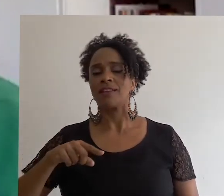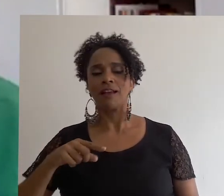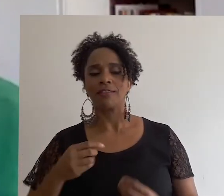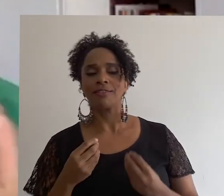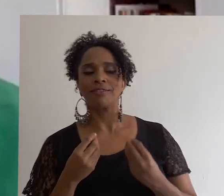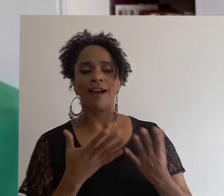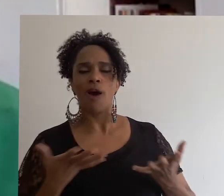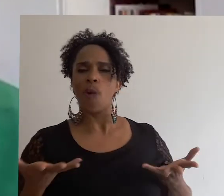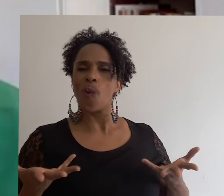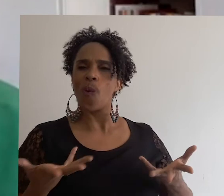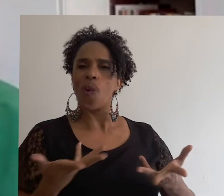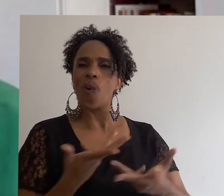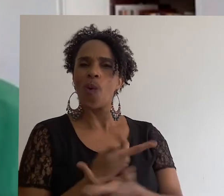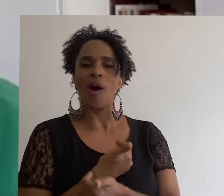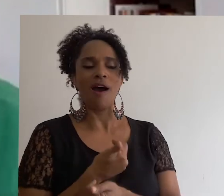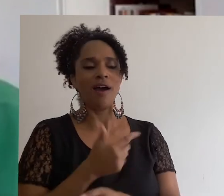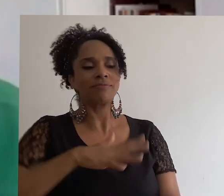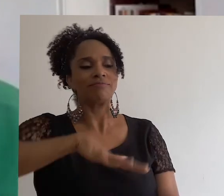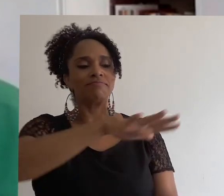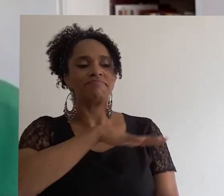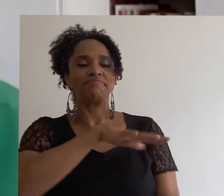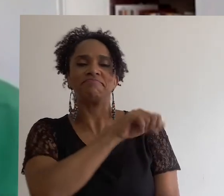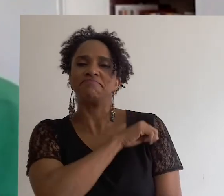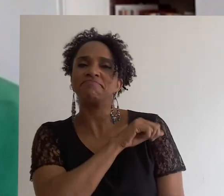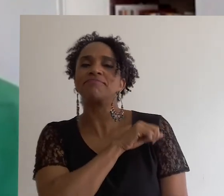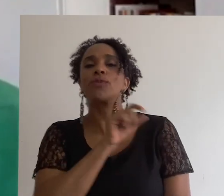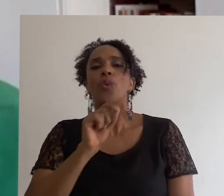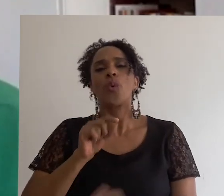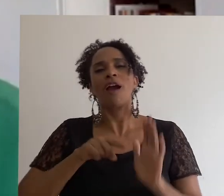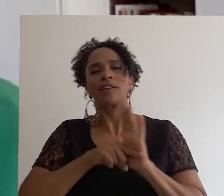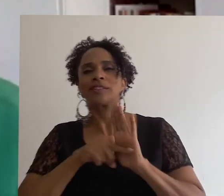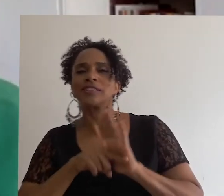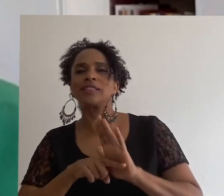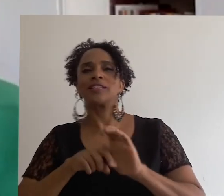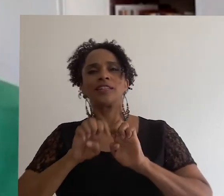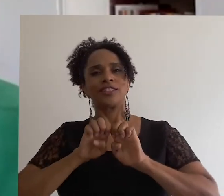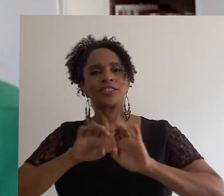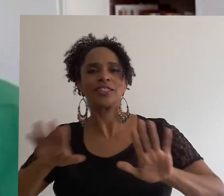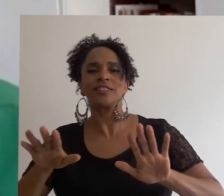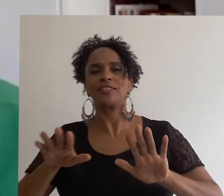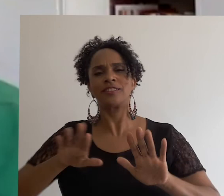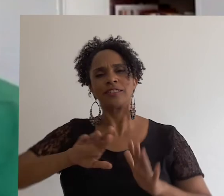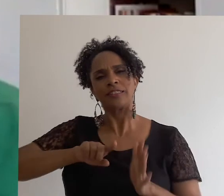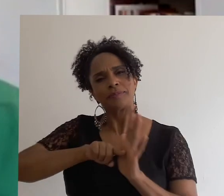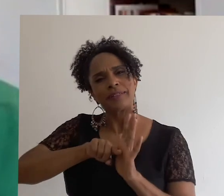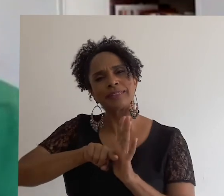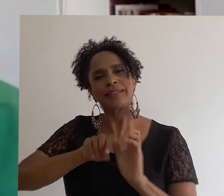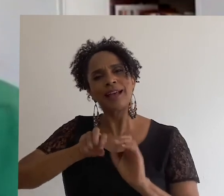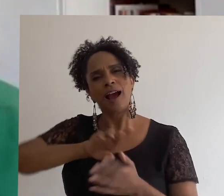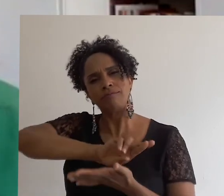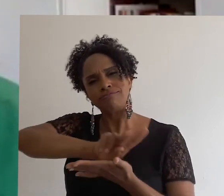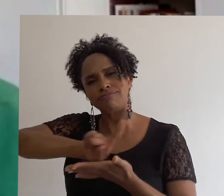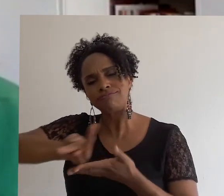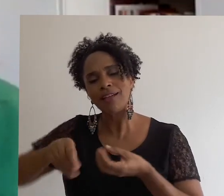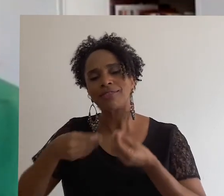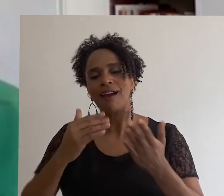refletir na qualidade da nossa oferta de educação, de pesquisa, de extensão, e tudo isso vai